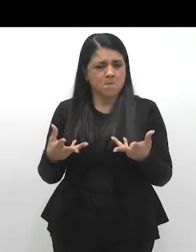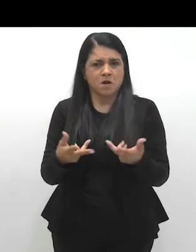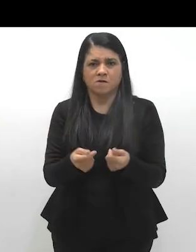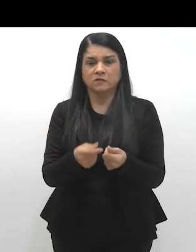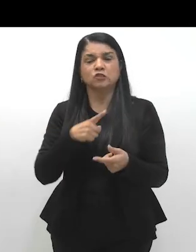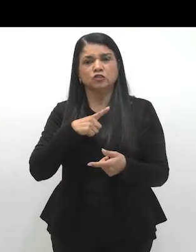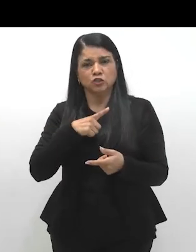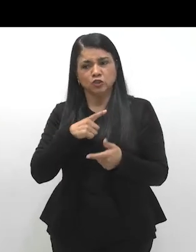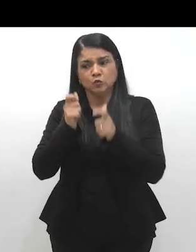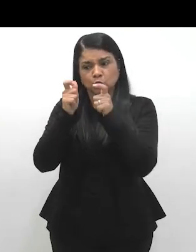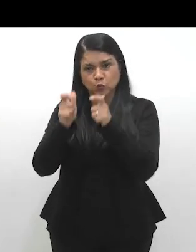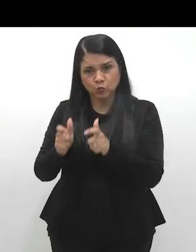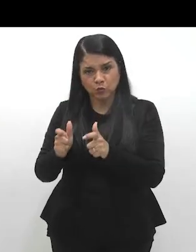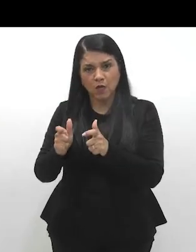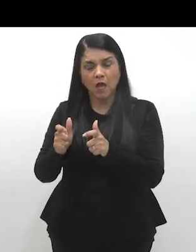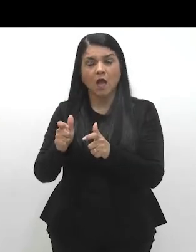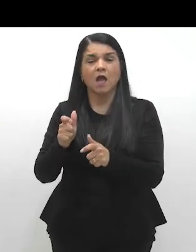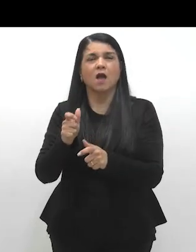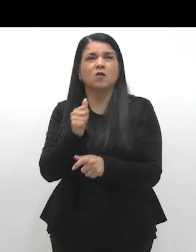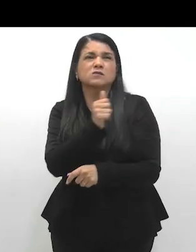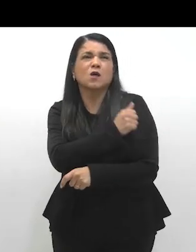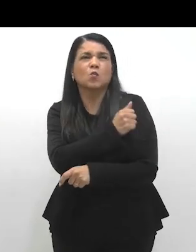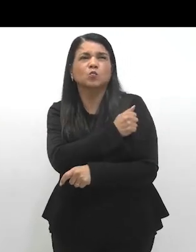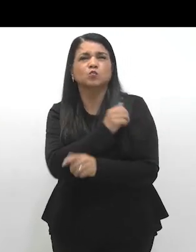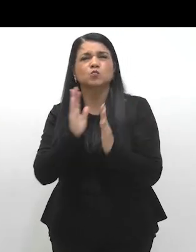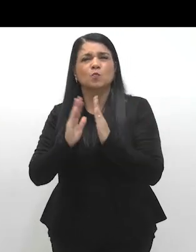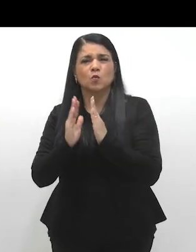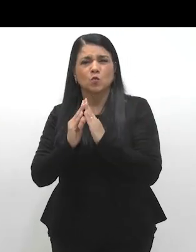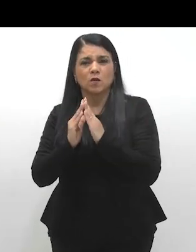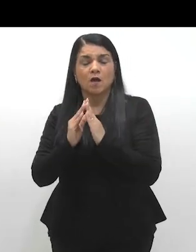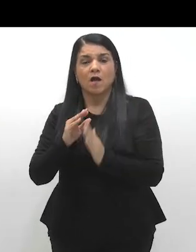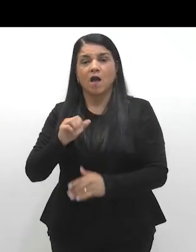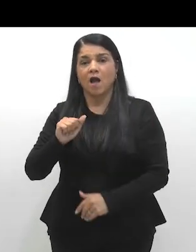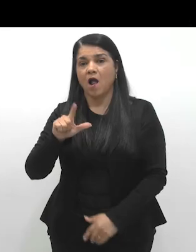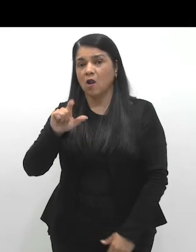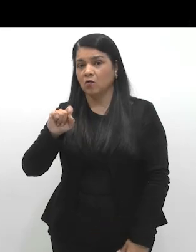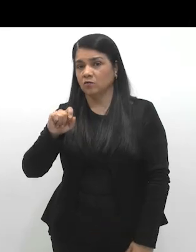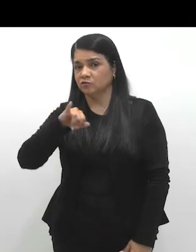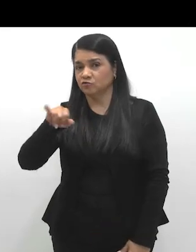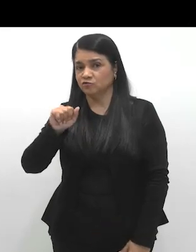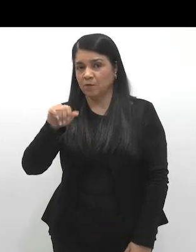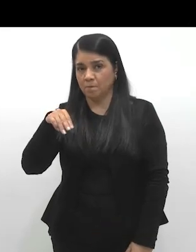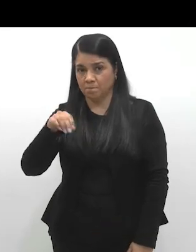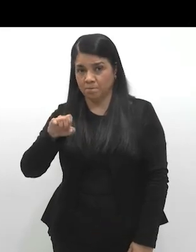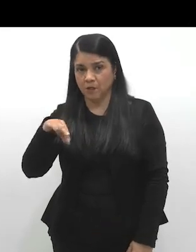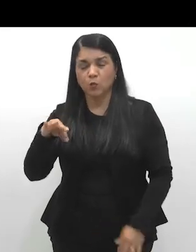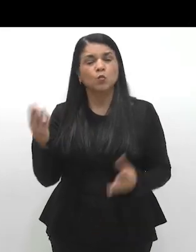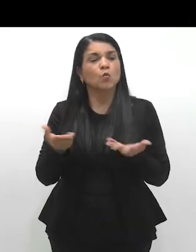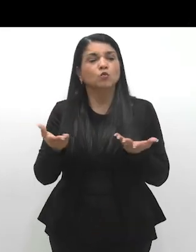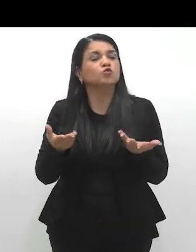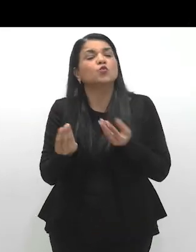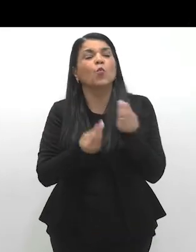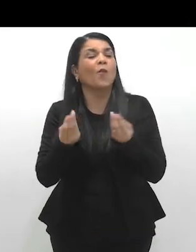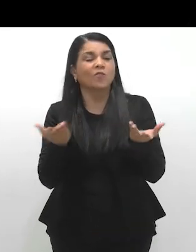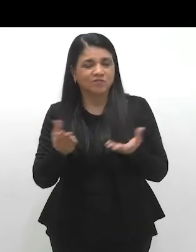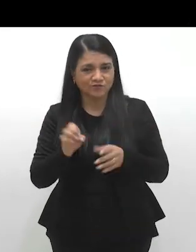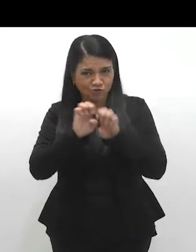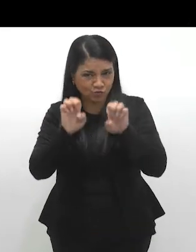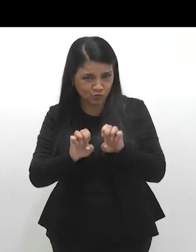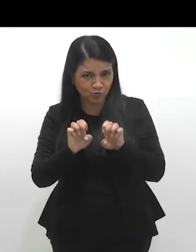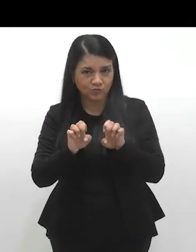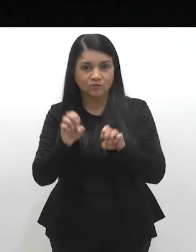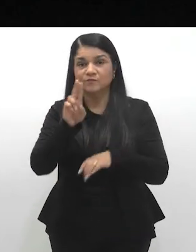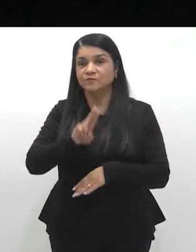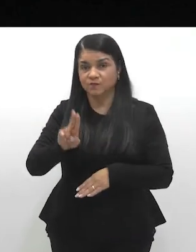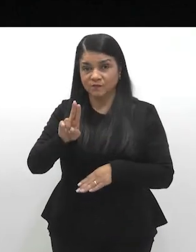inclusive tinha o local onde ficam os alunos, os alojamentos, né? Sim. E como é que está hoje a estrutura da